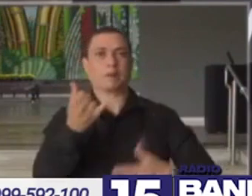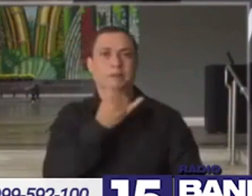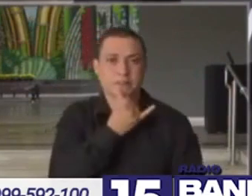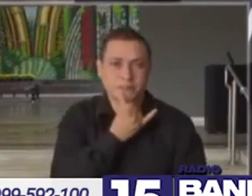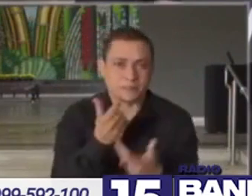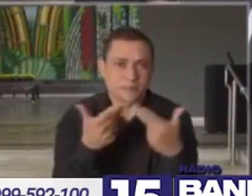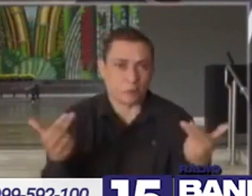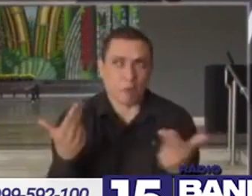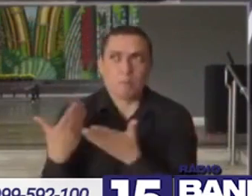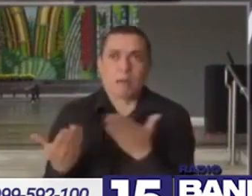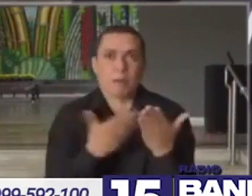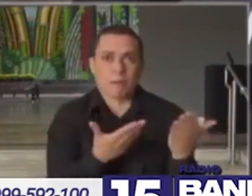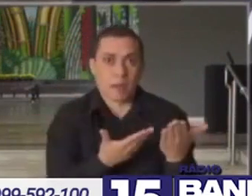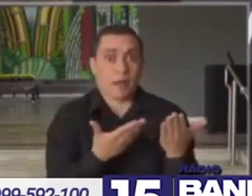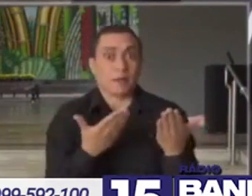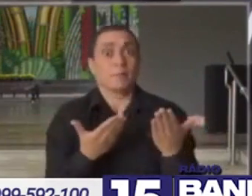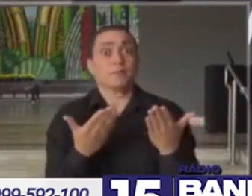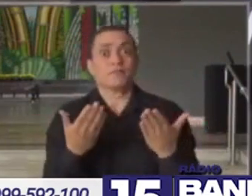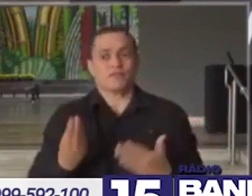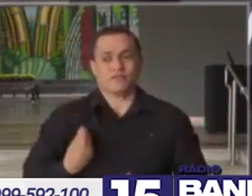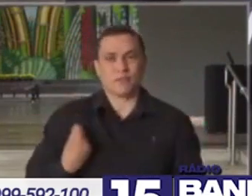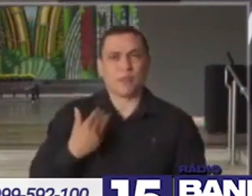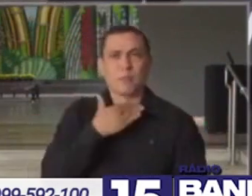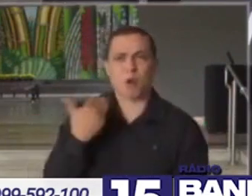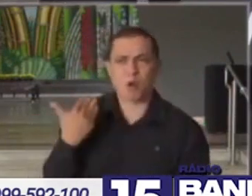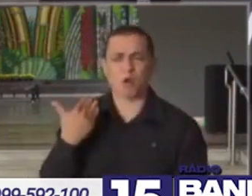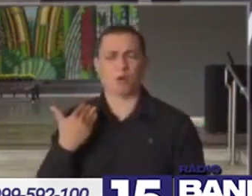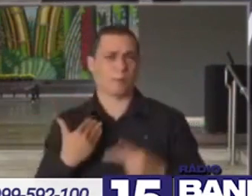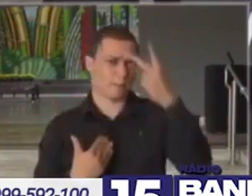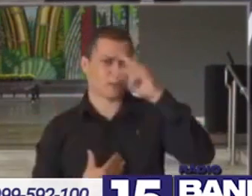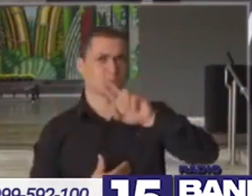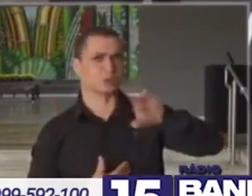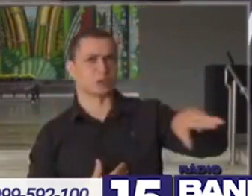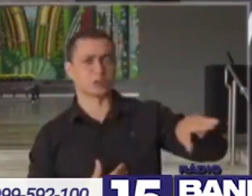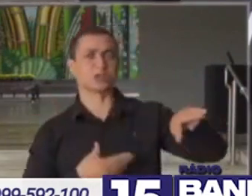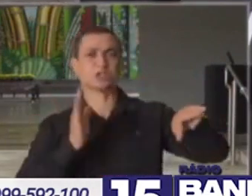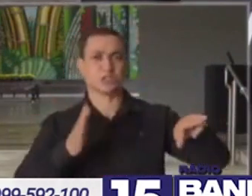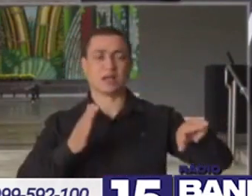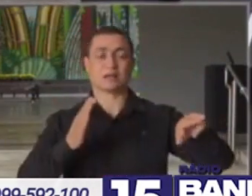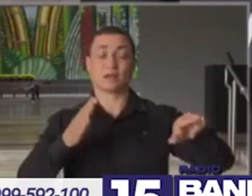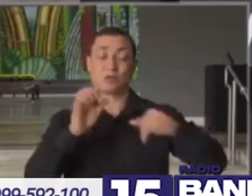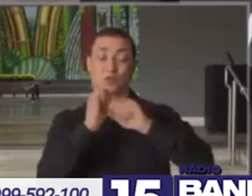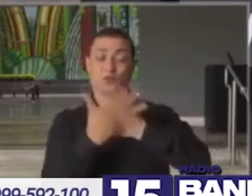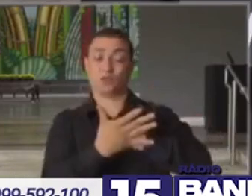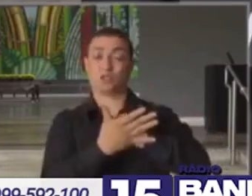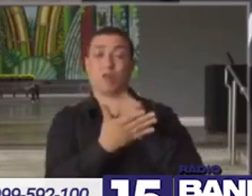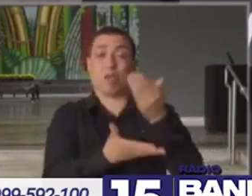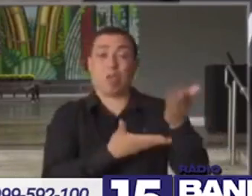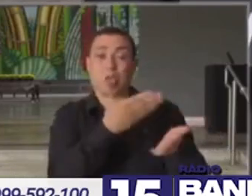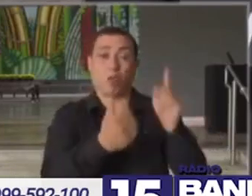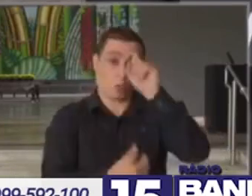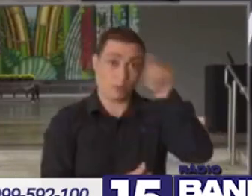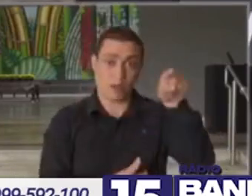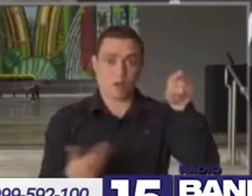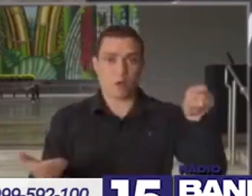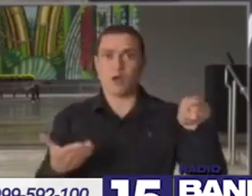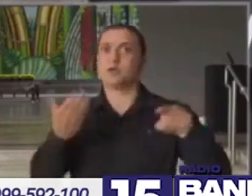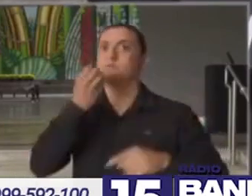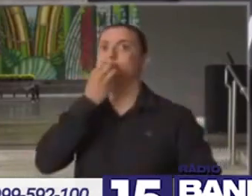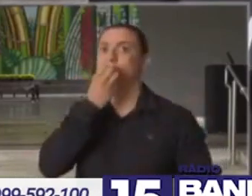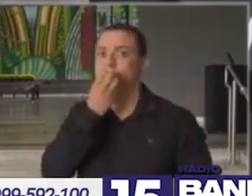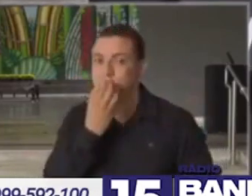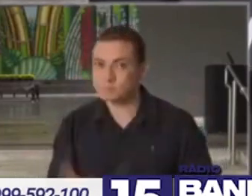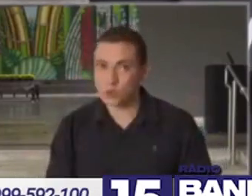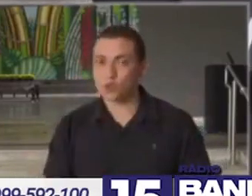Quinta boa notícia. 5 notícias boas hoje para oferecer à população do estado de São Paulo, em meio